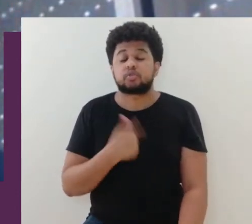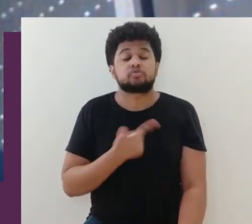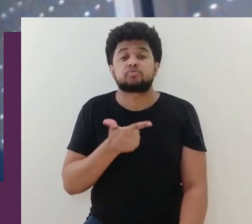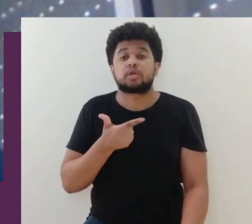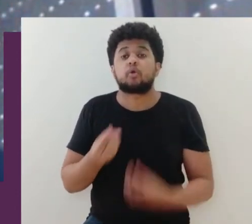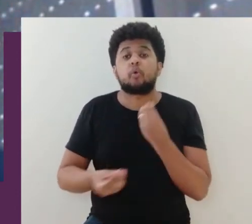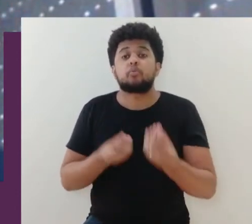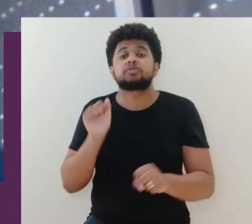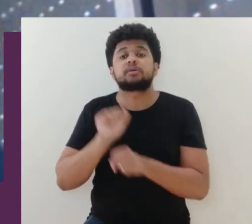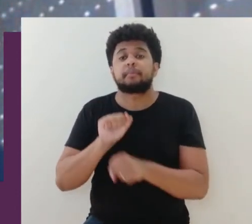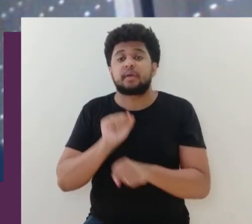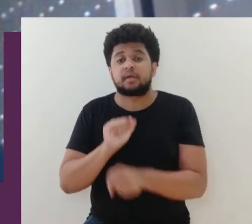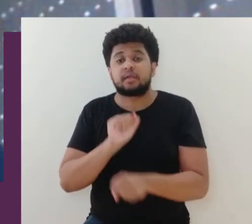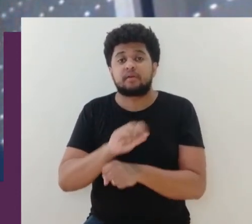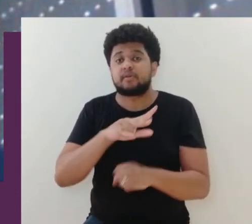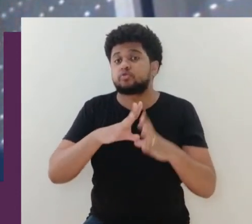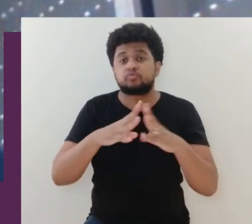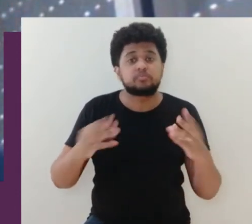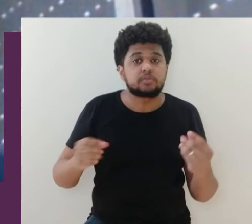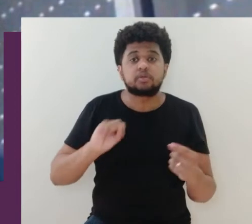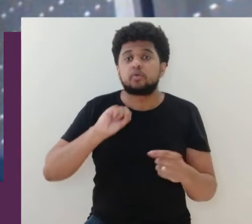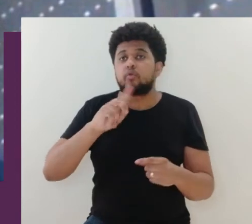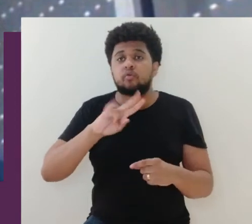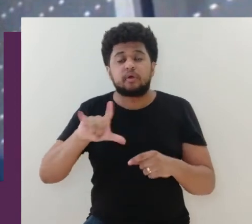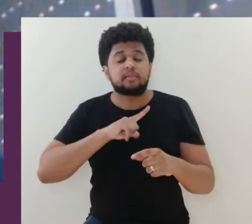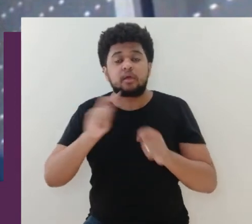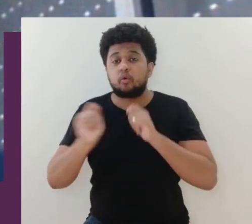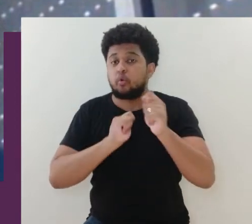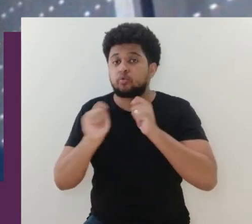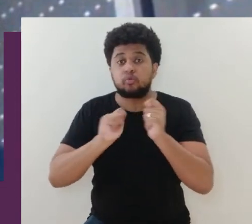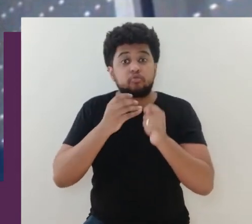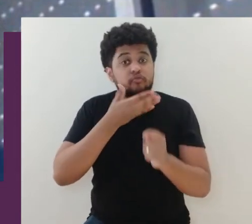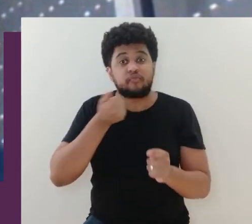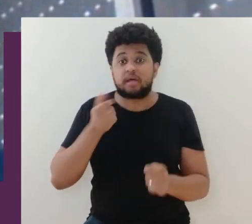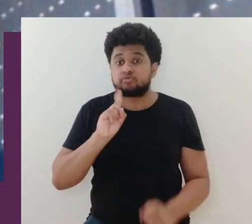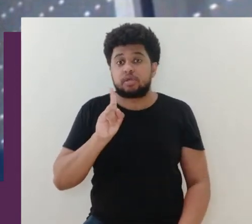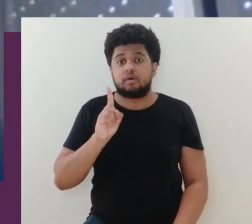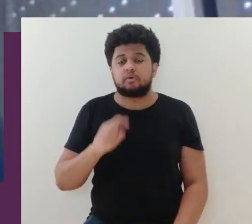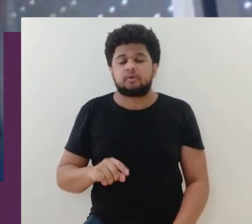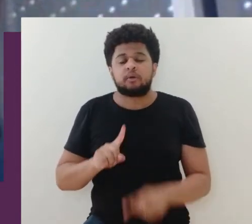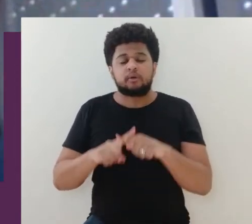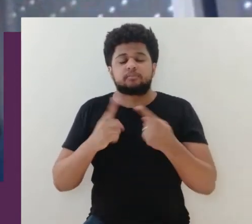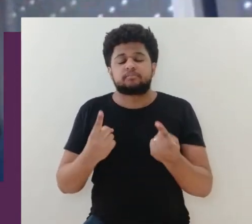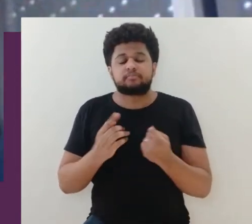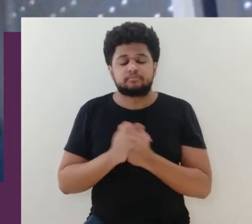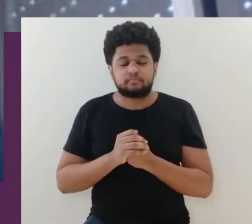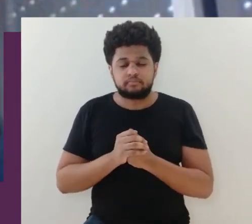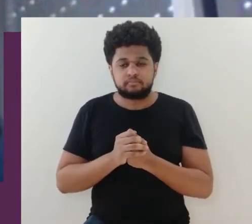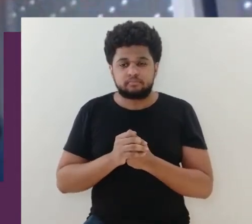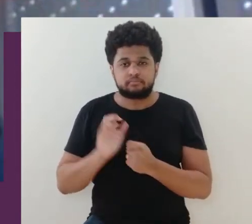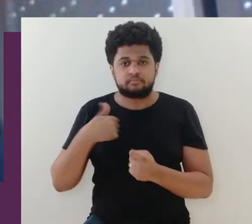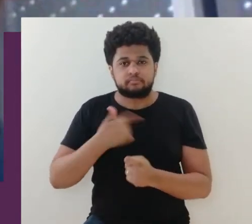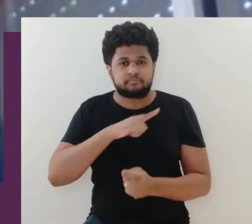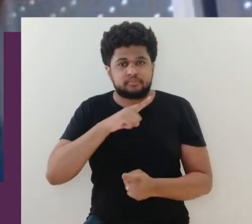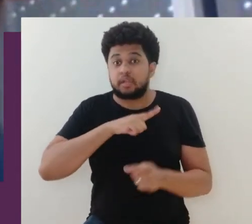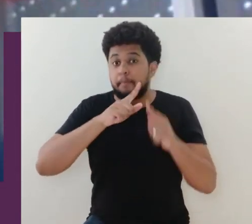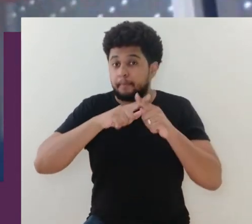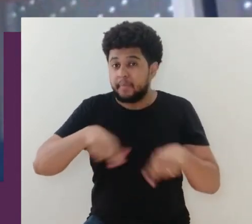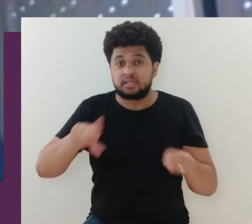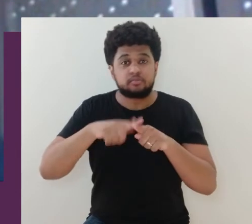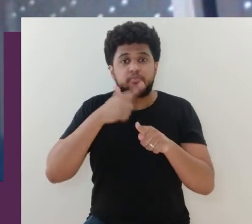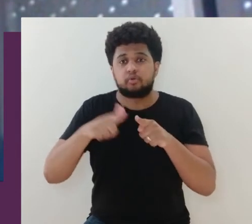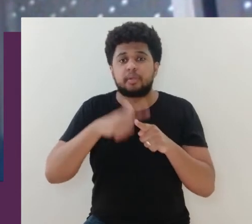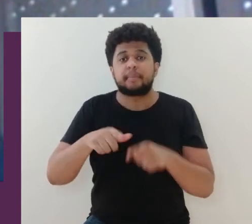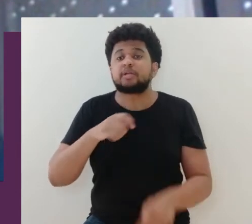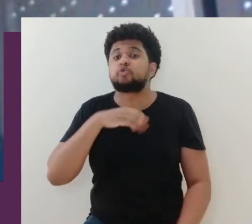gente não tem como esperar que isso vai ser erradicado, que a gente vai ter um controle muito fácil disso, não. Porque a gente cai naquele mesmo